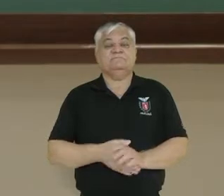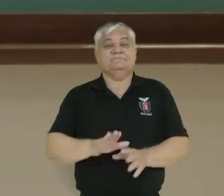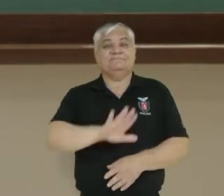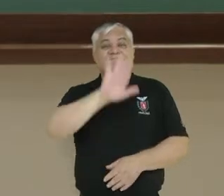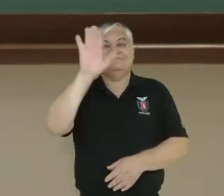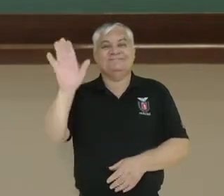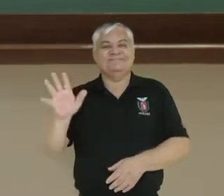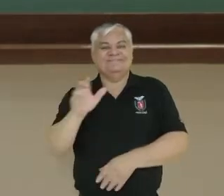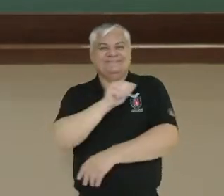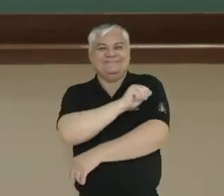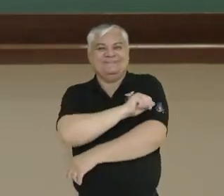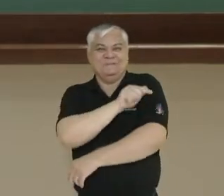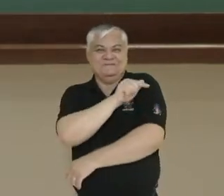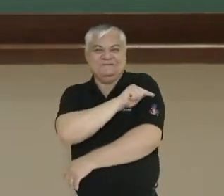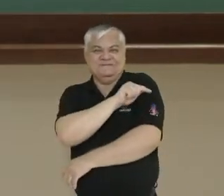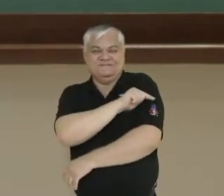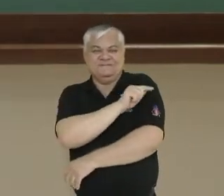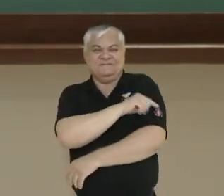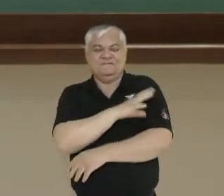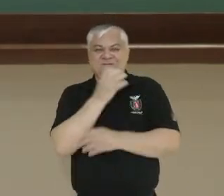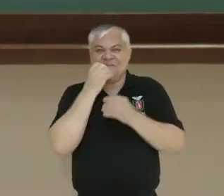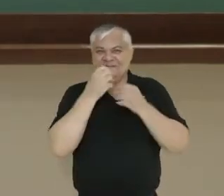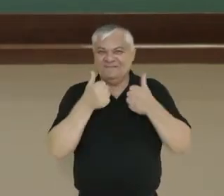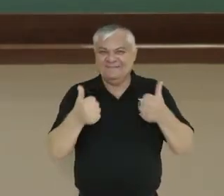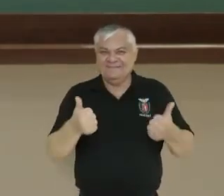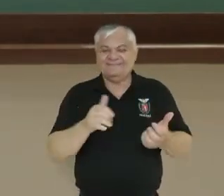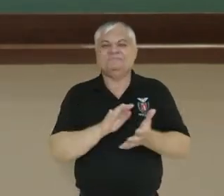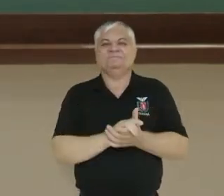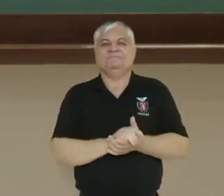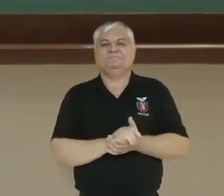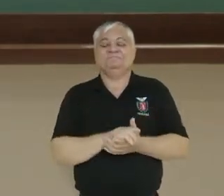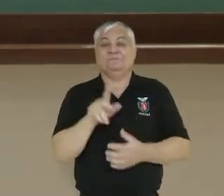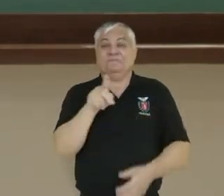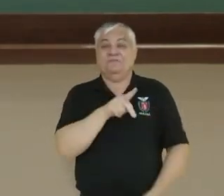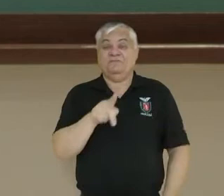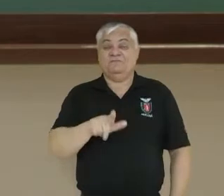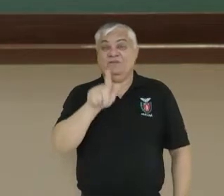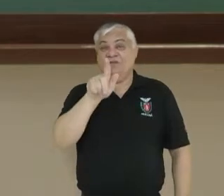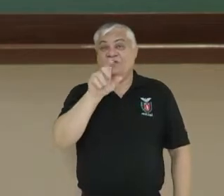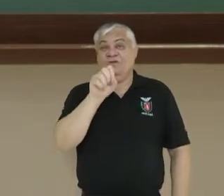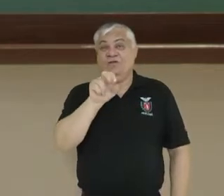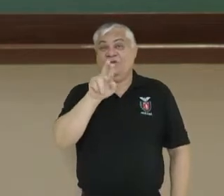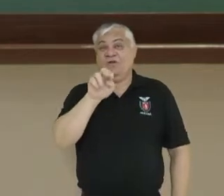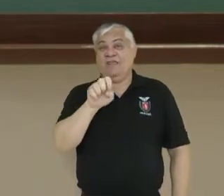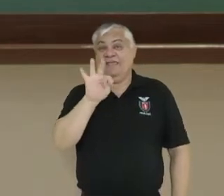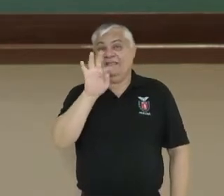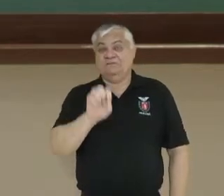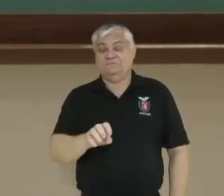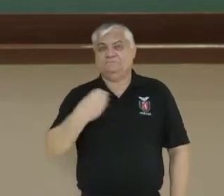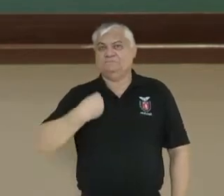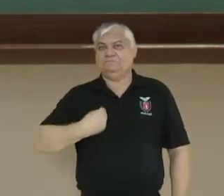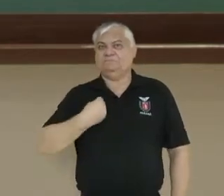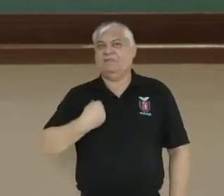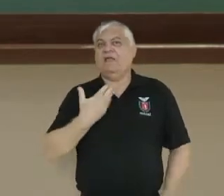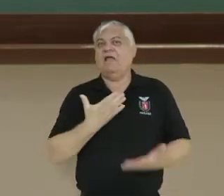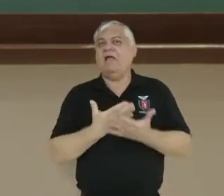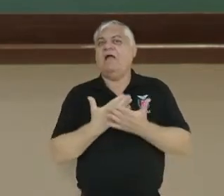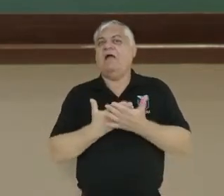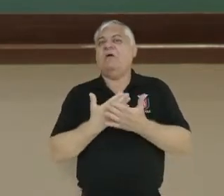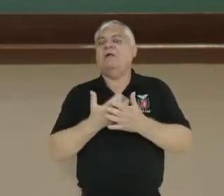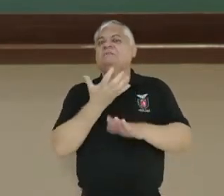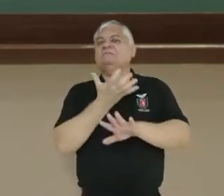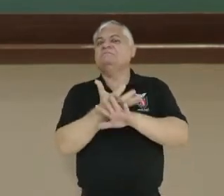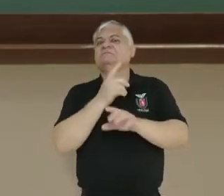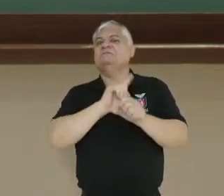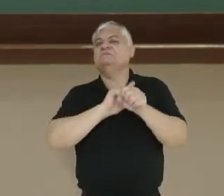Olá, meus queridos alunos do 7º ano, tudo bem com vocês? Eu sou a professora Gorete Wozniak, estamos aqui para uma aula de Geografia